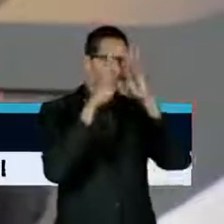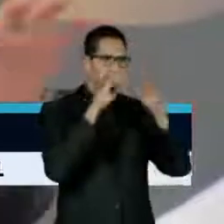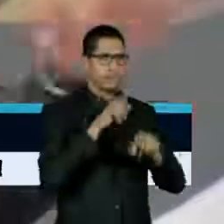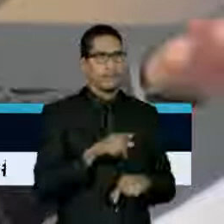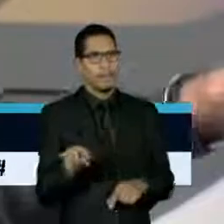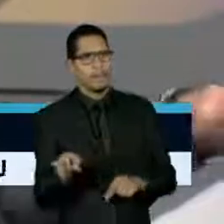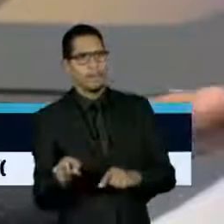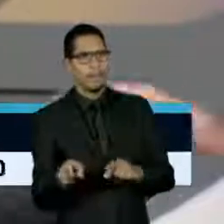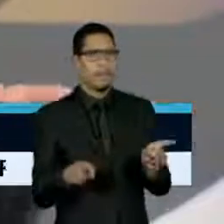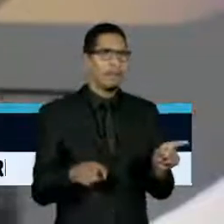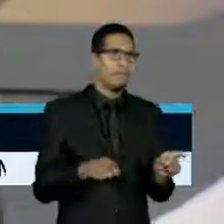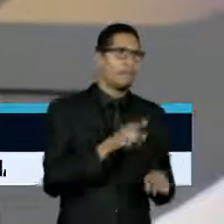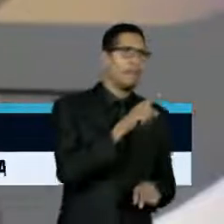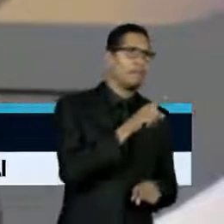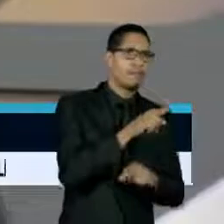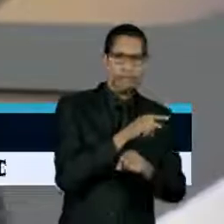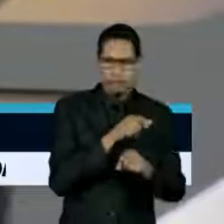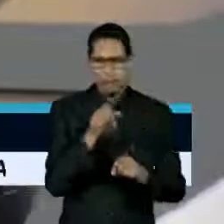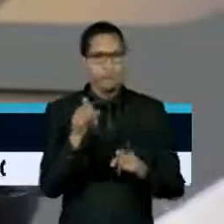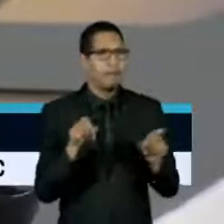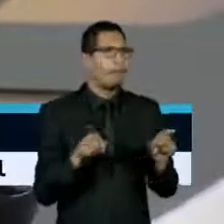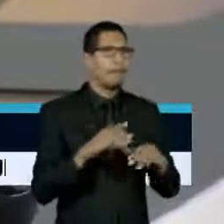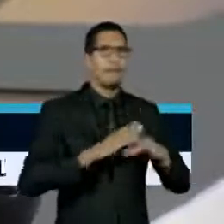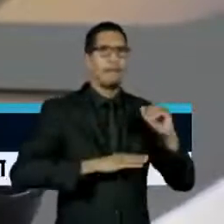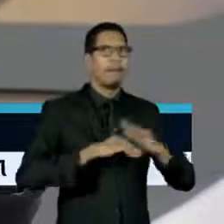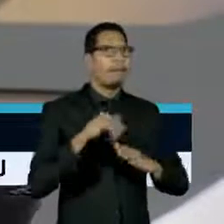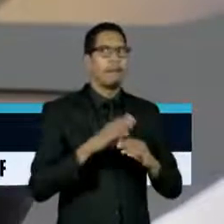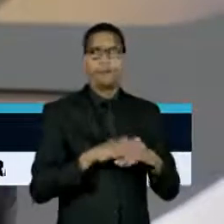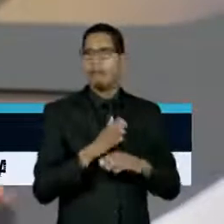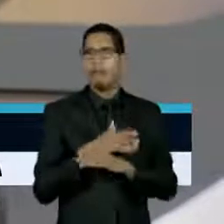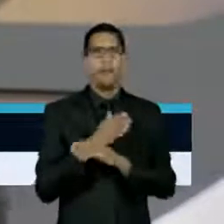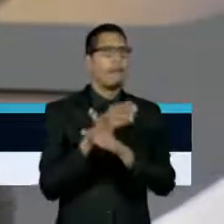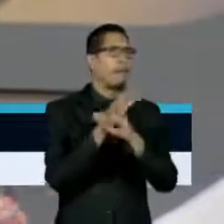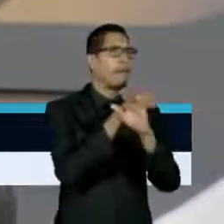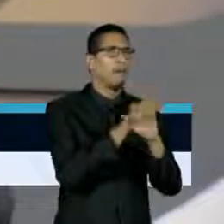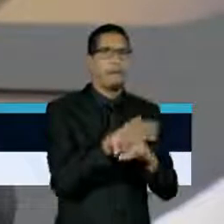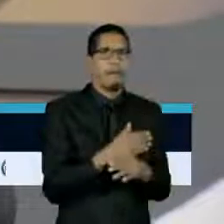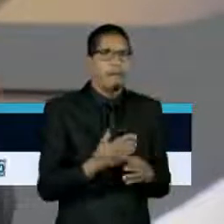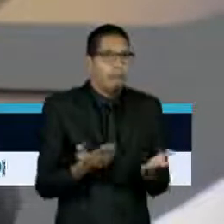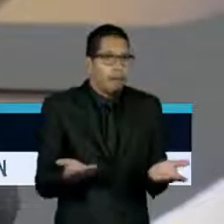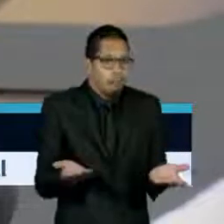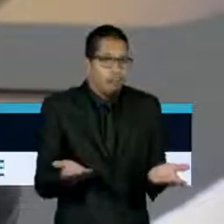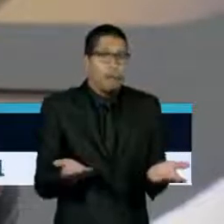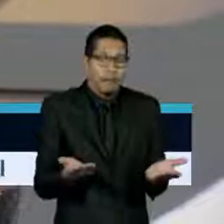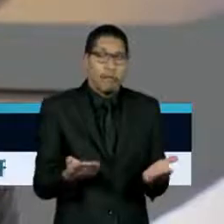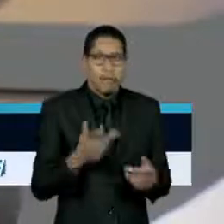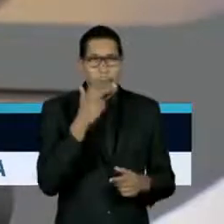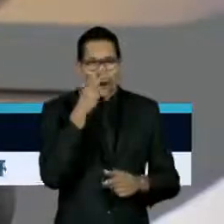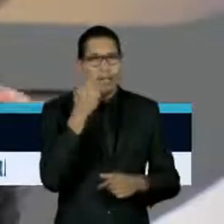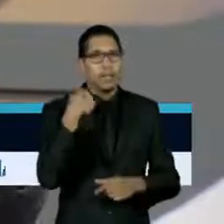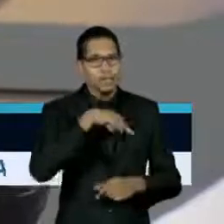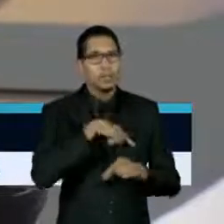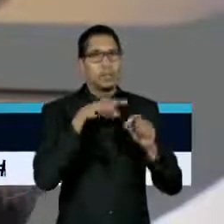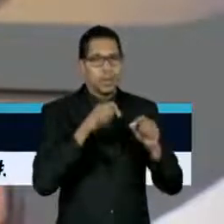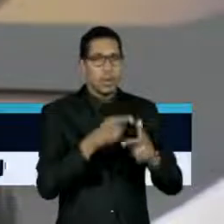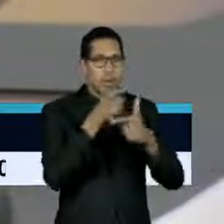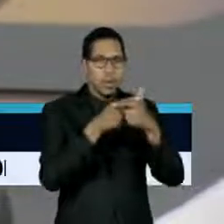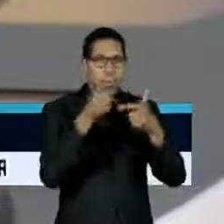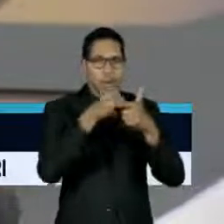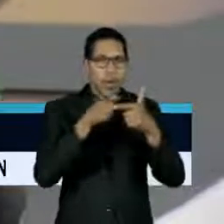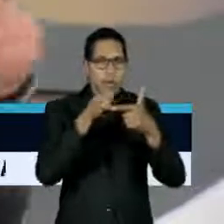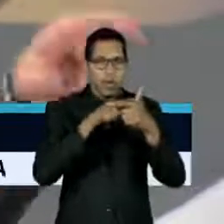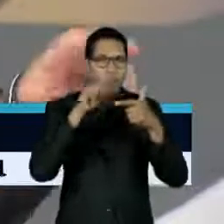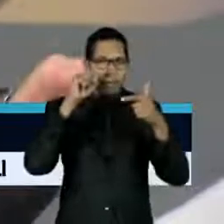ora corre aqui, ora corre ali. Nenhuma ação é completada. Então, cada vez nós estamos mergulhando mais nesse caos.